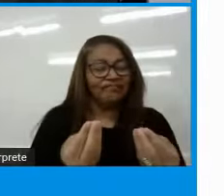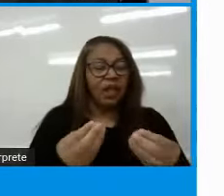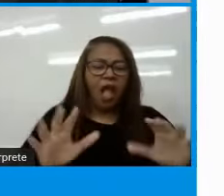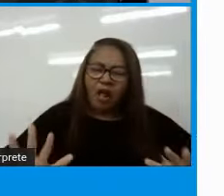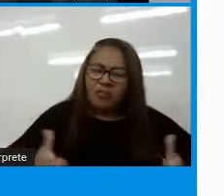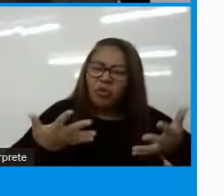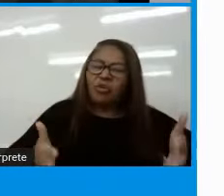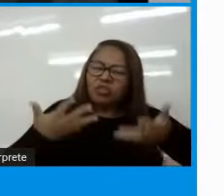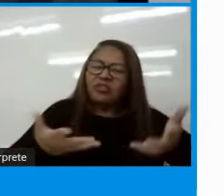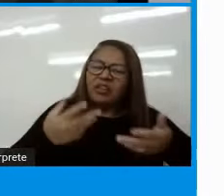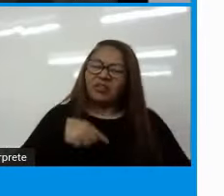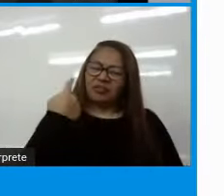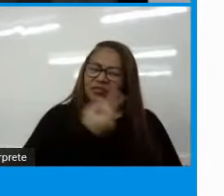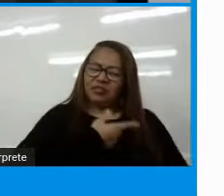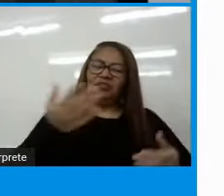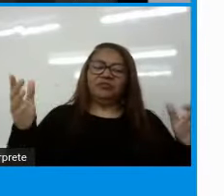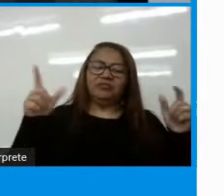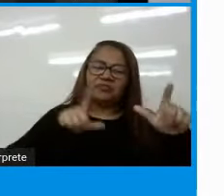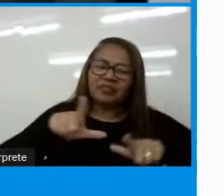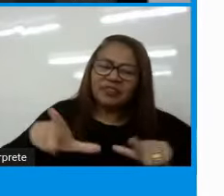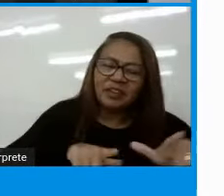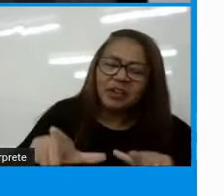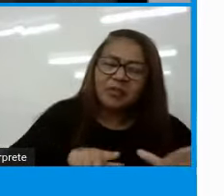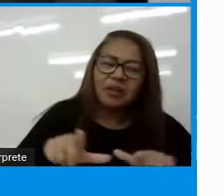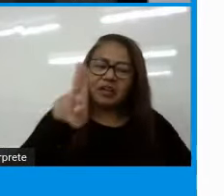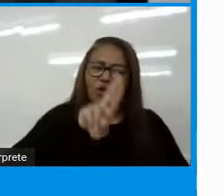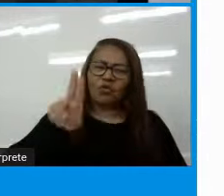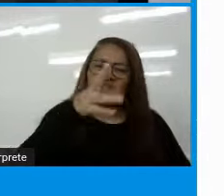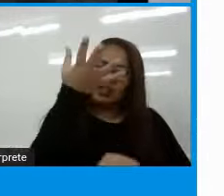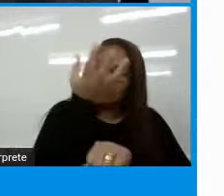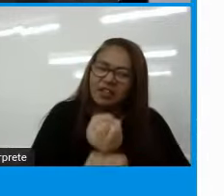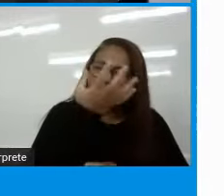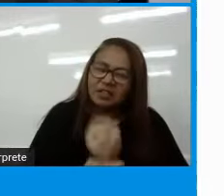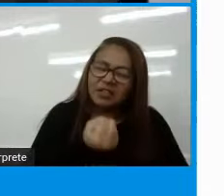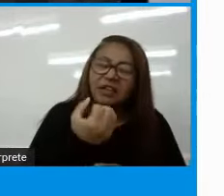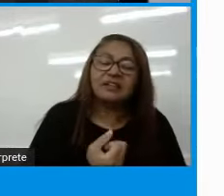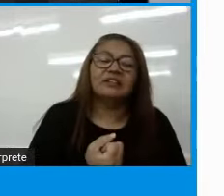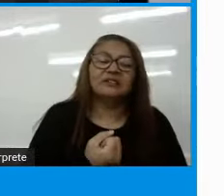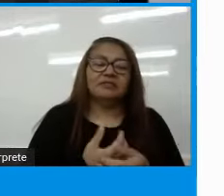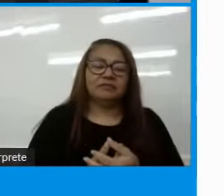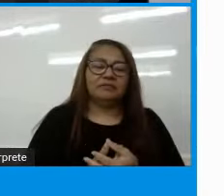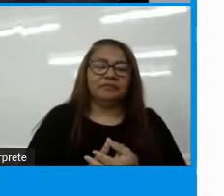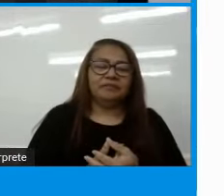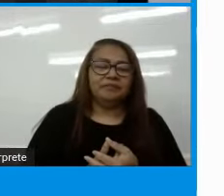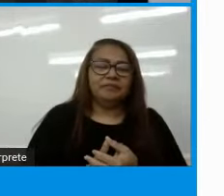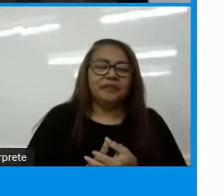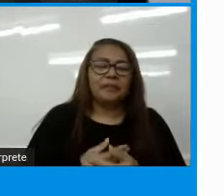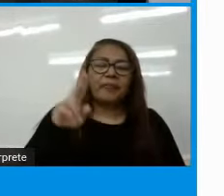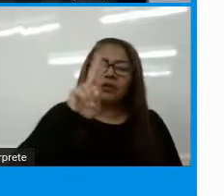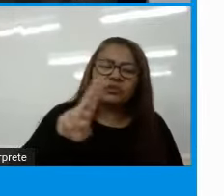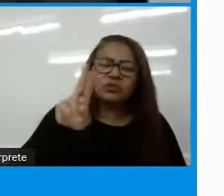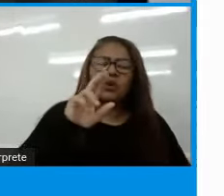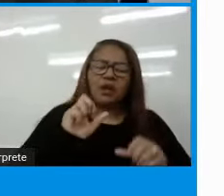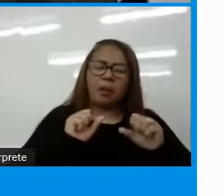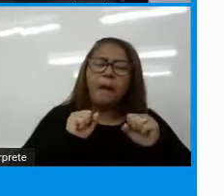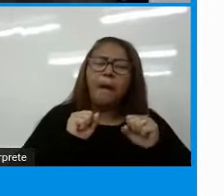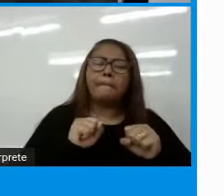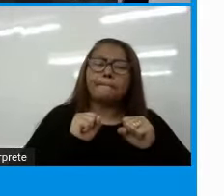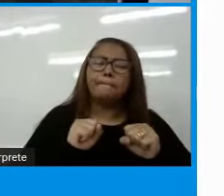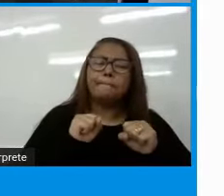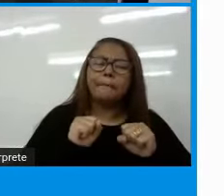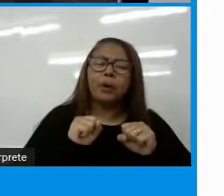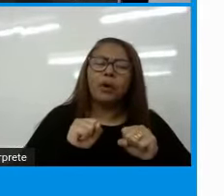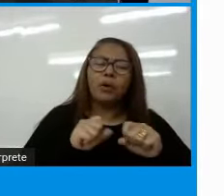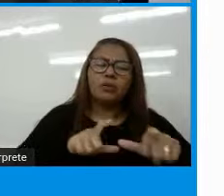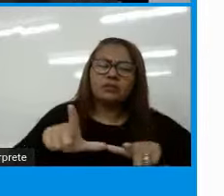para a gente trabalhar utilizando os aplicativos e os serviços da Google. Os usuários podem trabalhar junto e simultaneamente